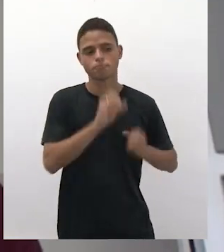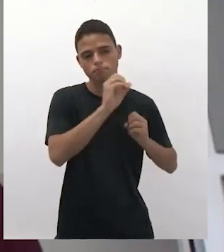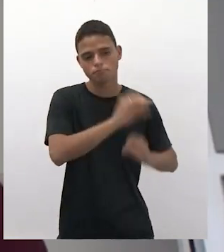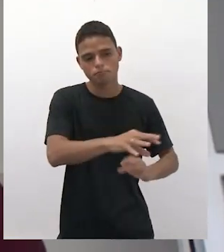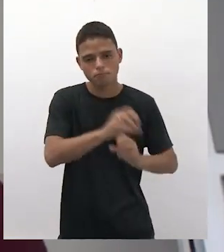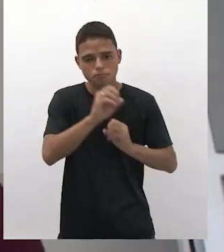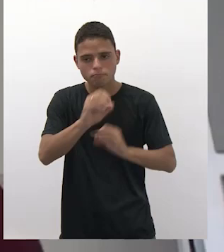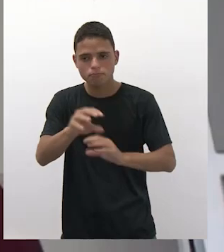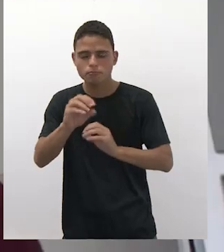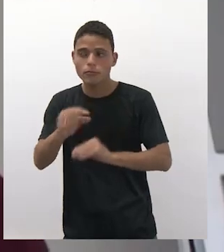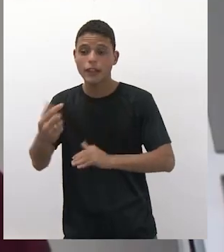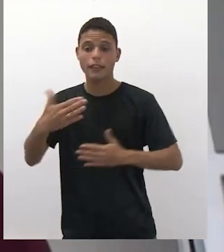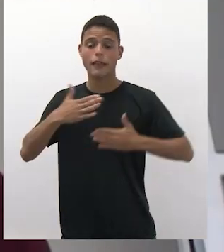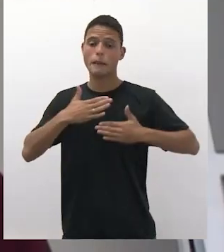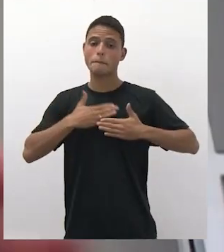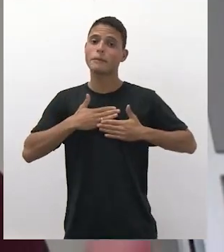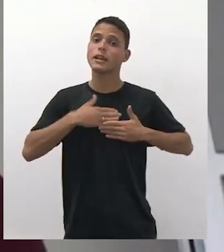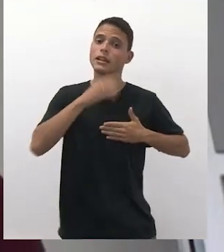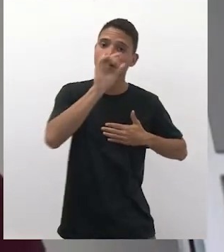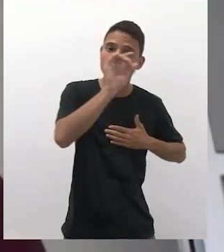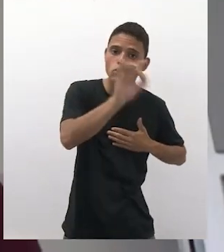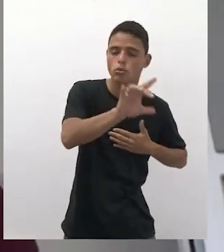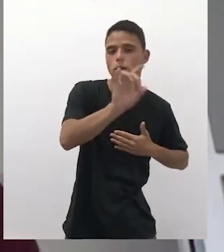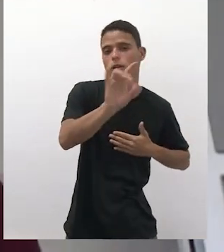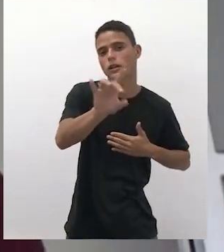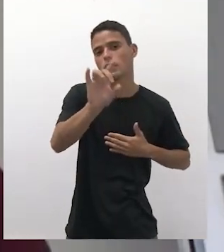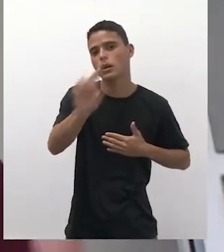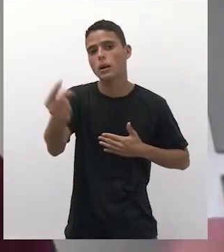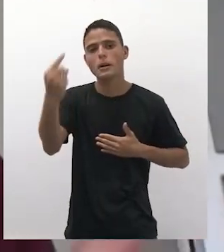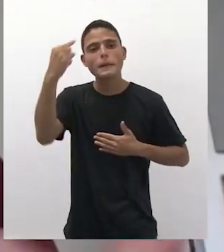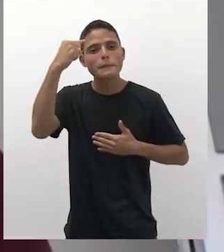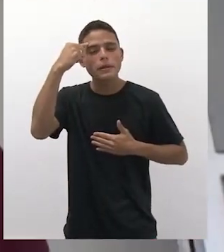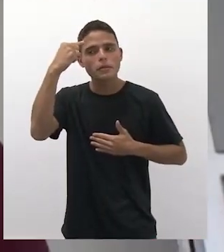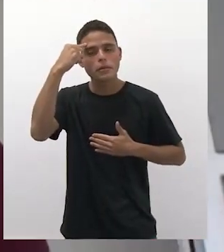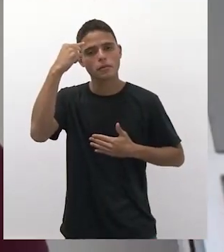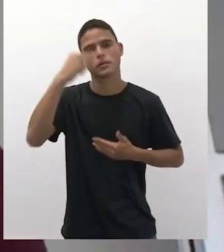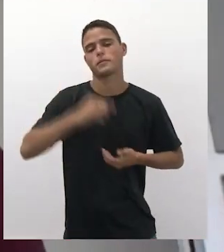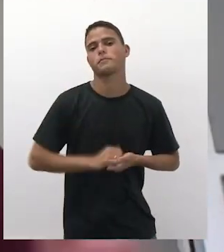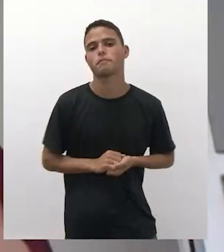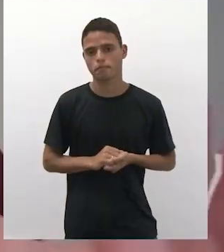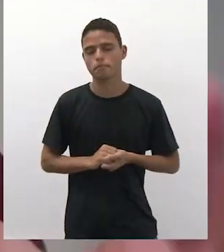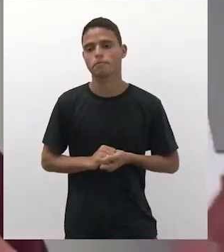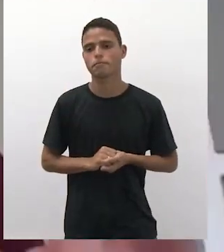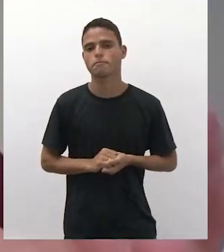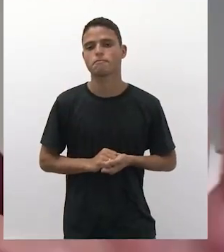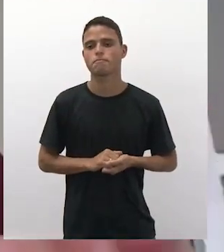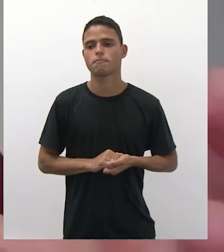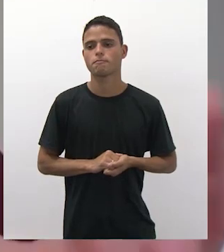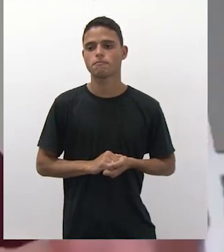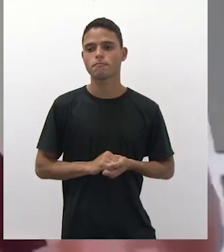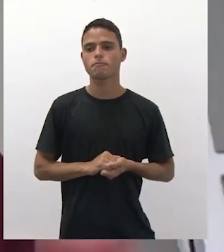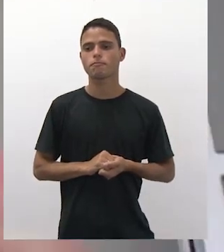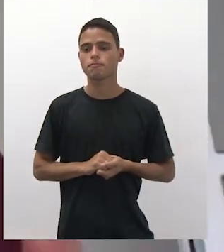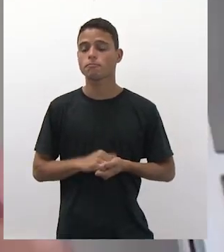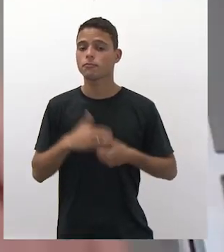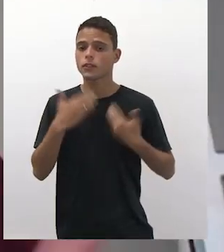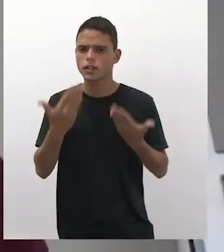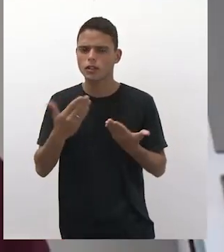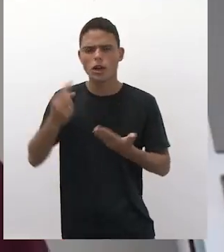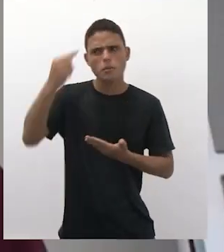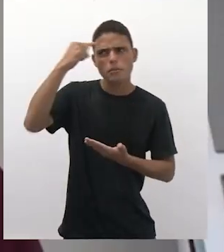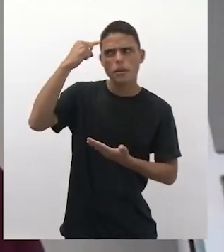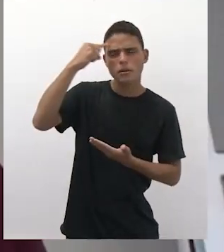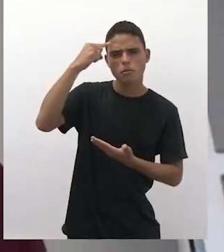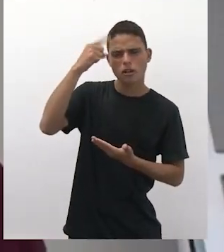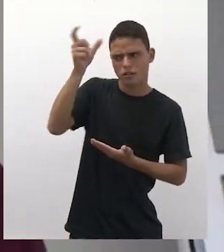da minha memória, da sua memória, das memórias, da expressão dessas memórias. Como eu disse no início, a memória não é uma coisa, da